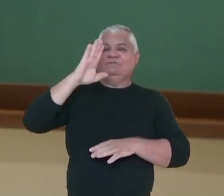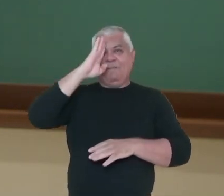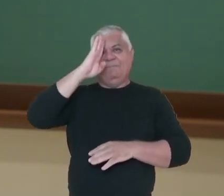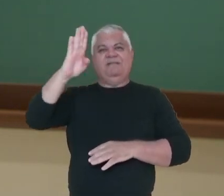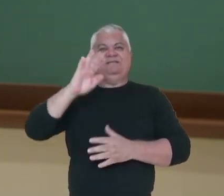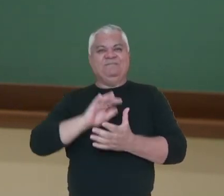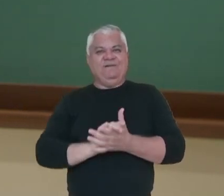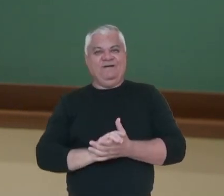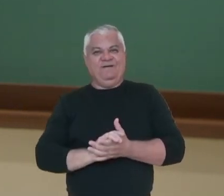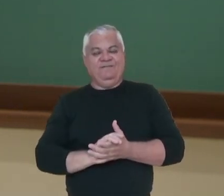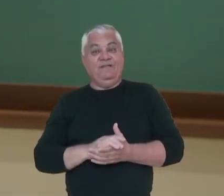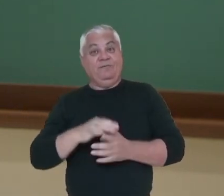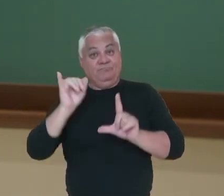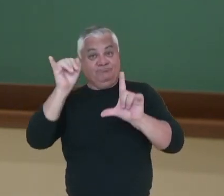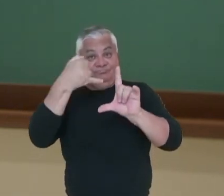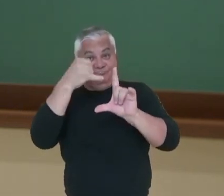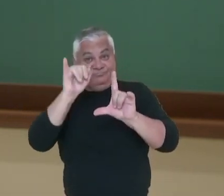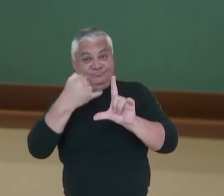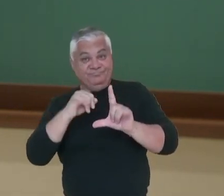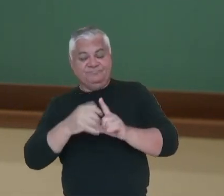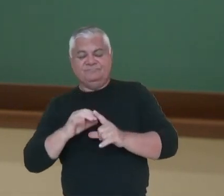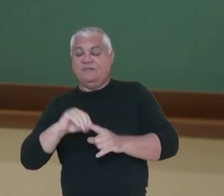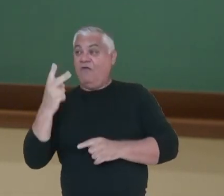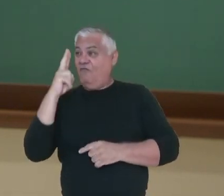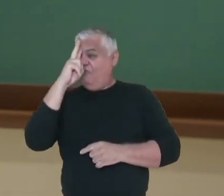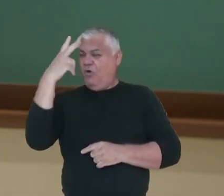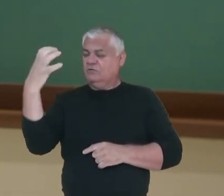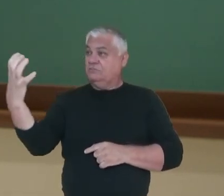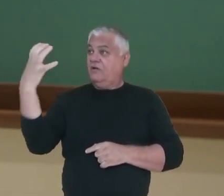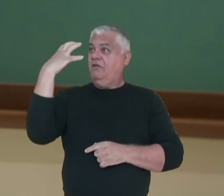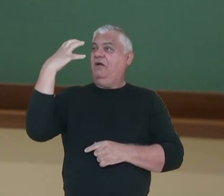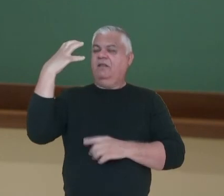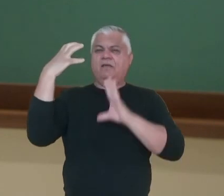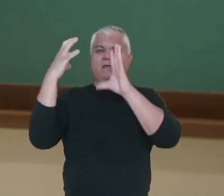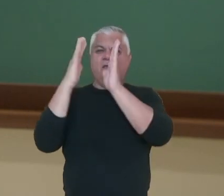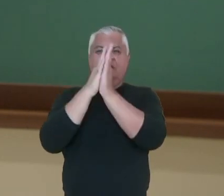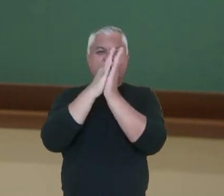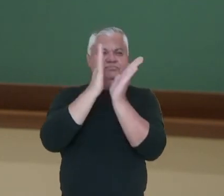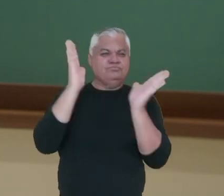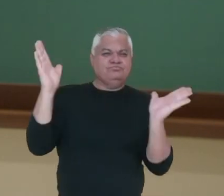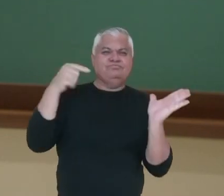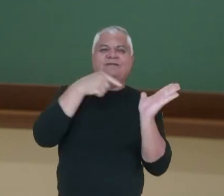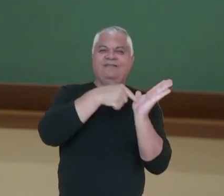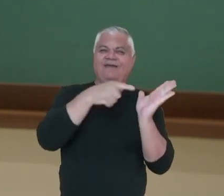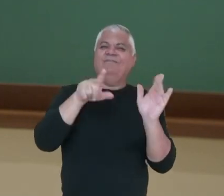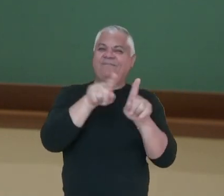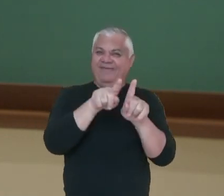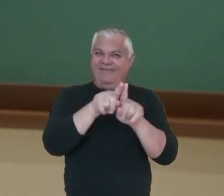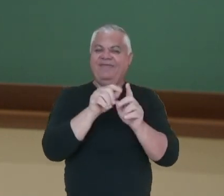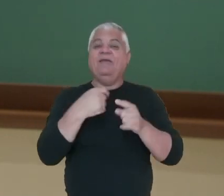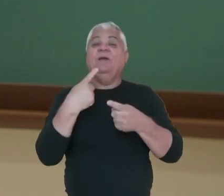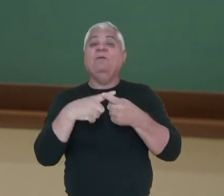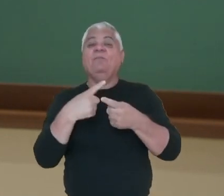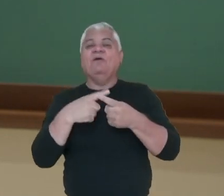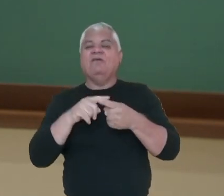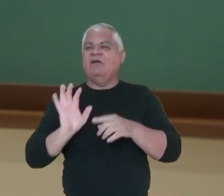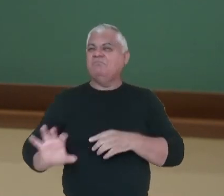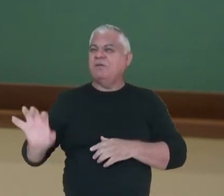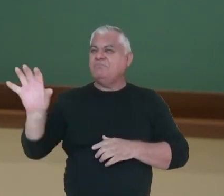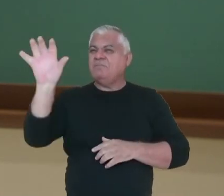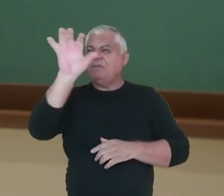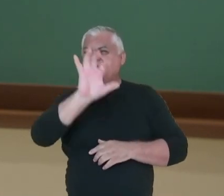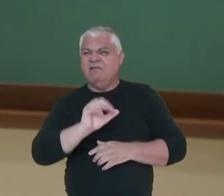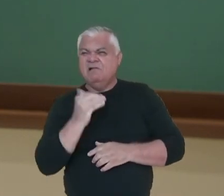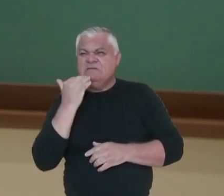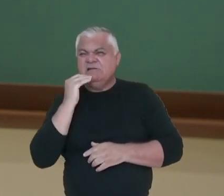isso que o impressionismo vai ser caracterizado por luz muito forte e vai ser caracterizado por uma ilusão de ótica muito, muito legal. Por quê? Vai fazer aqueles borrões que a gente acha